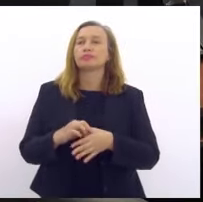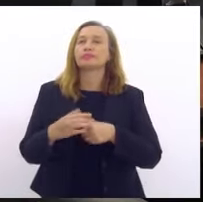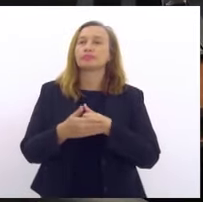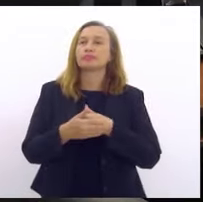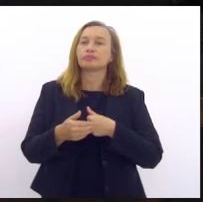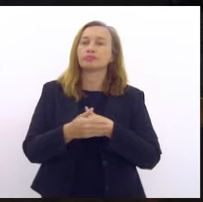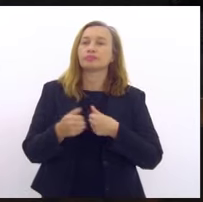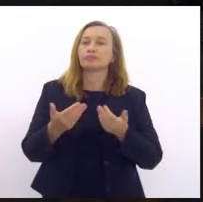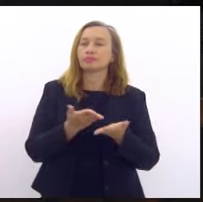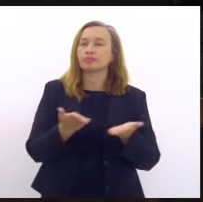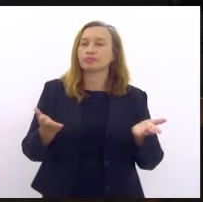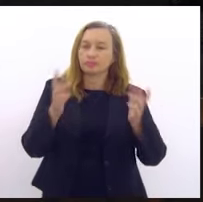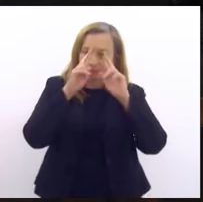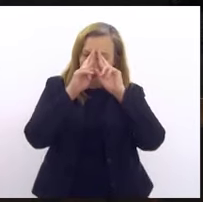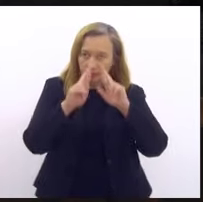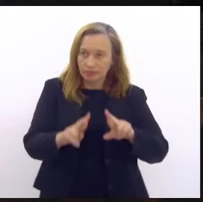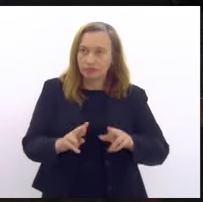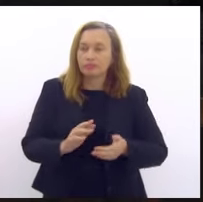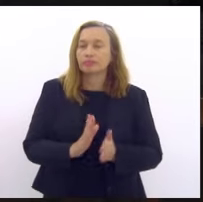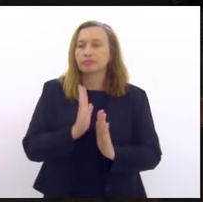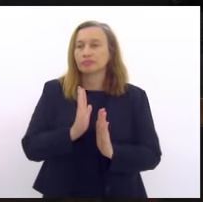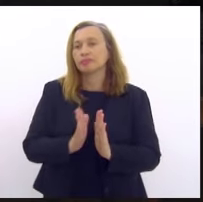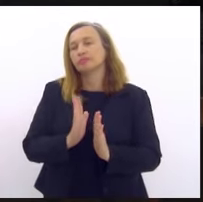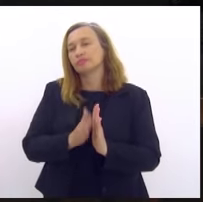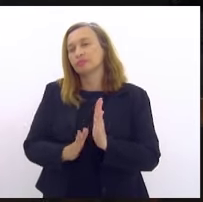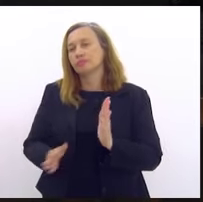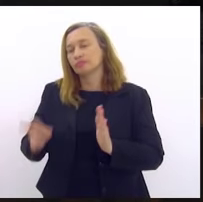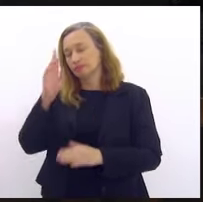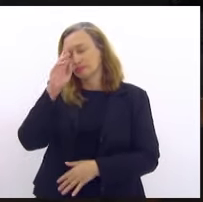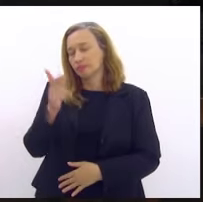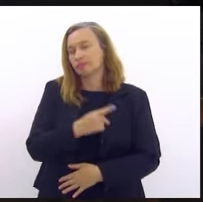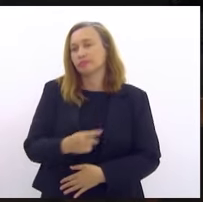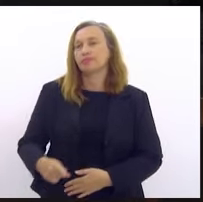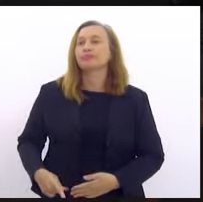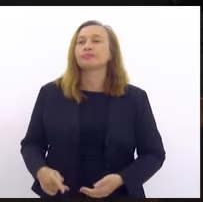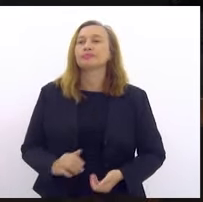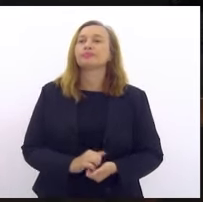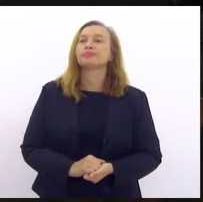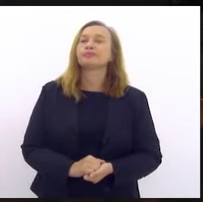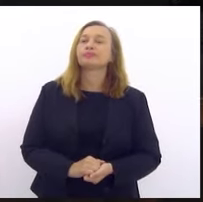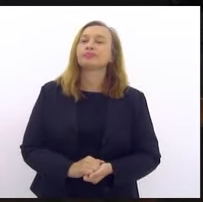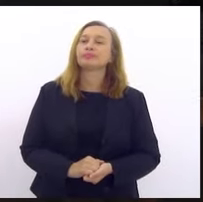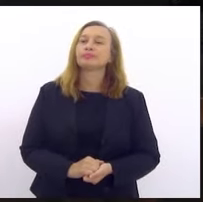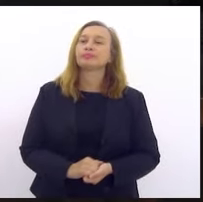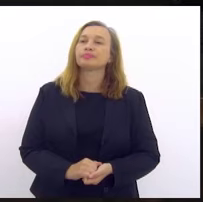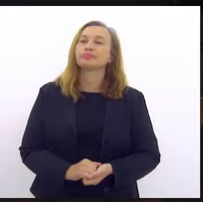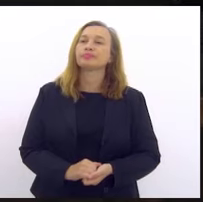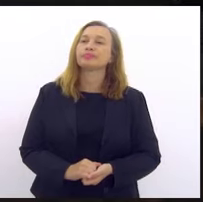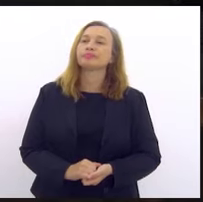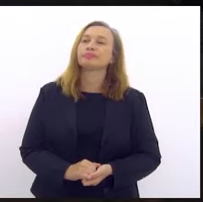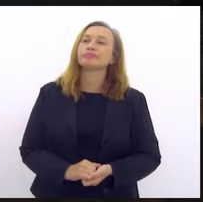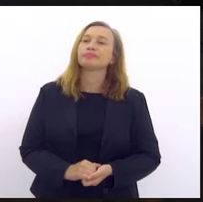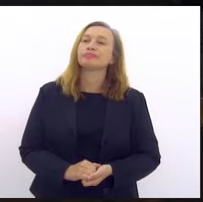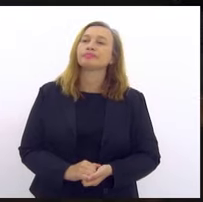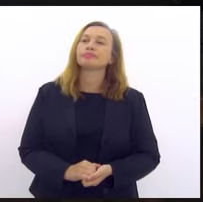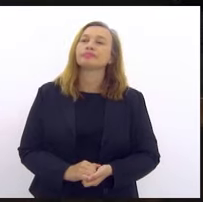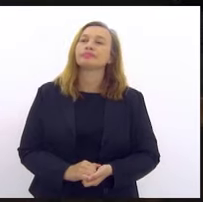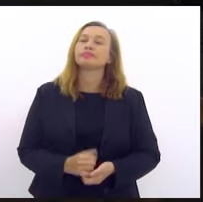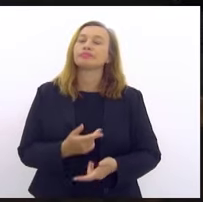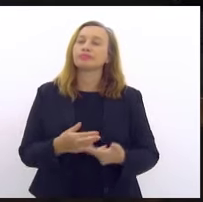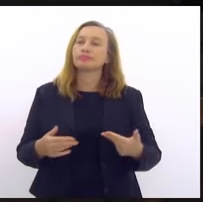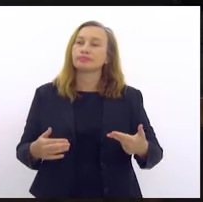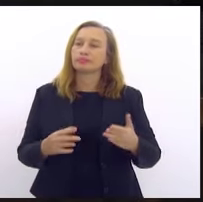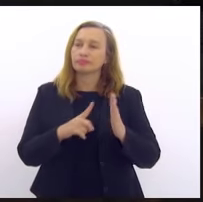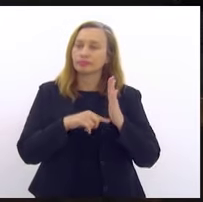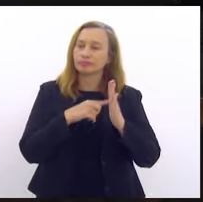de todos e respeito. Presidente, questão de ordem. Nessa melhor elucidação de tanto veto que a gente tinha